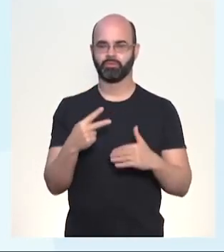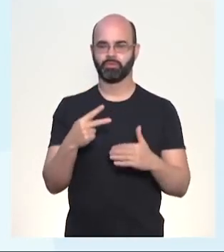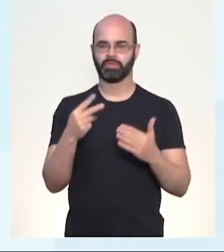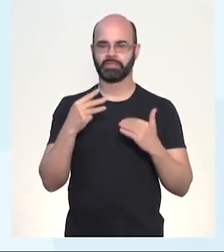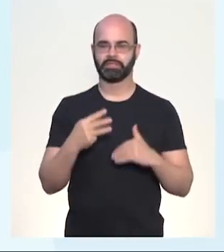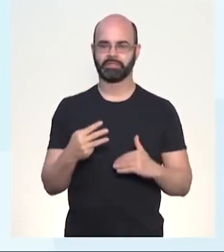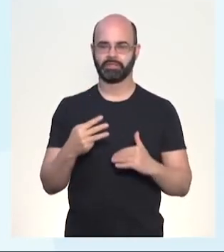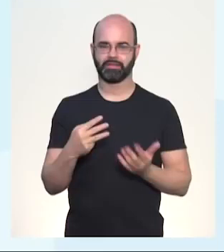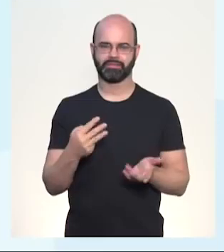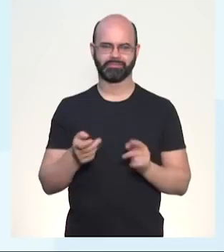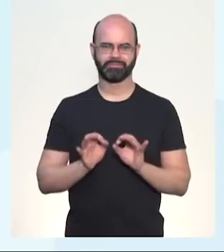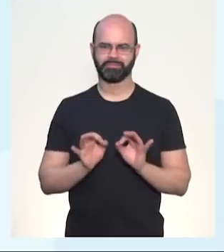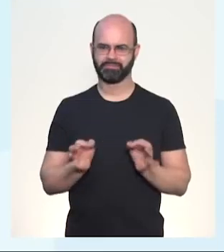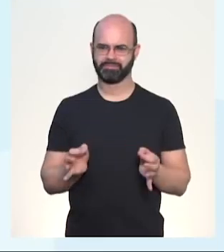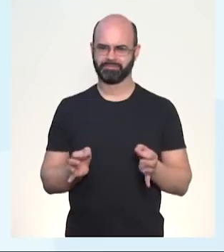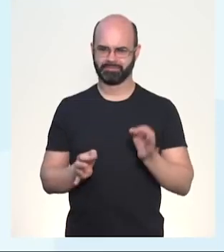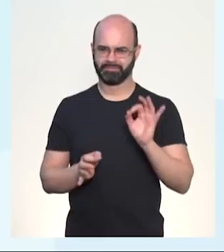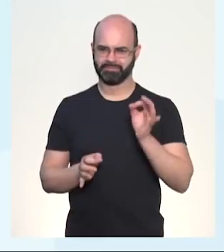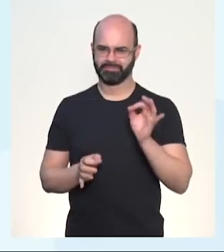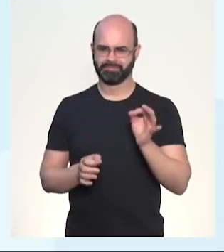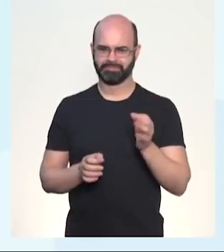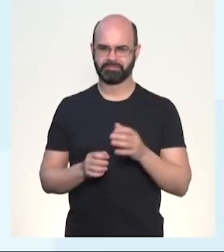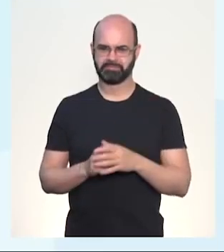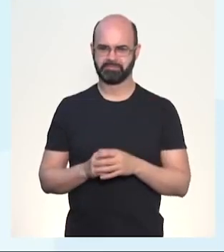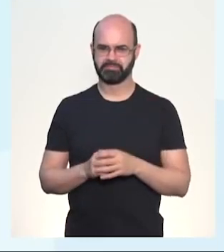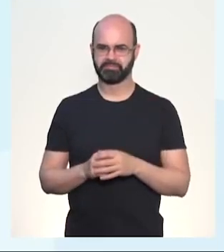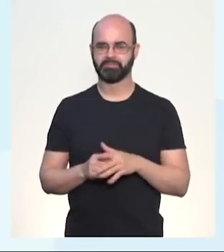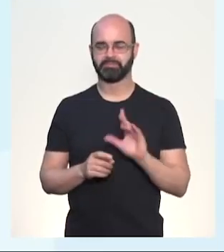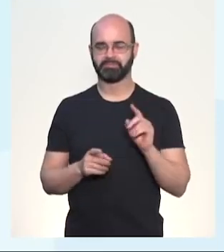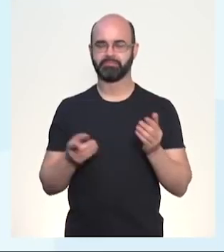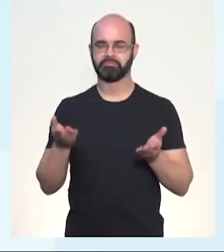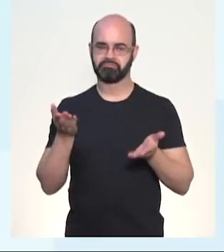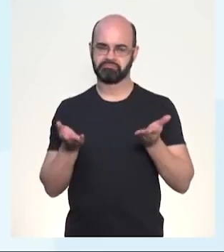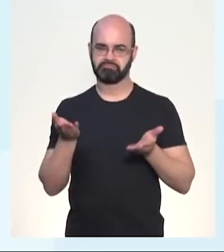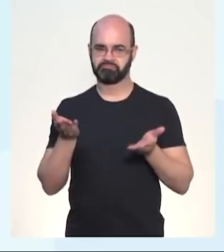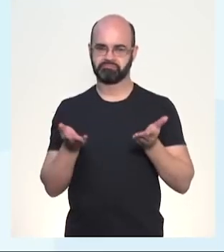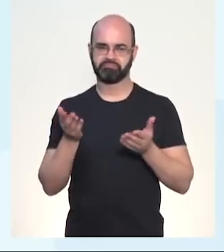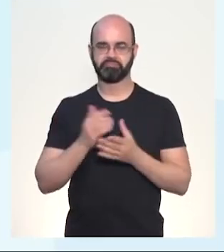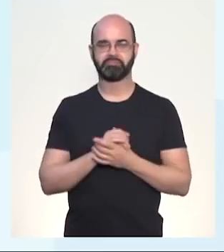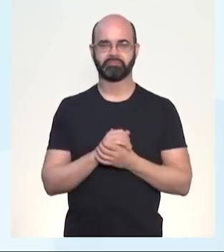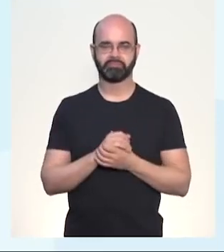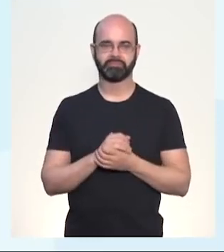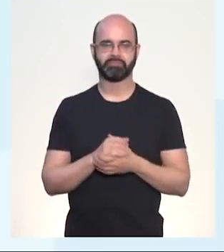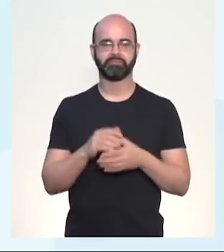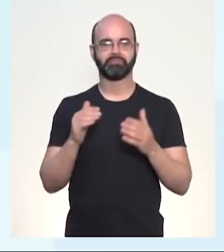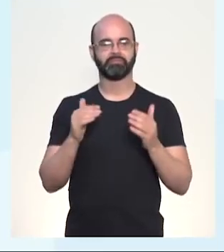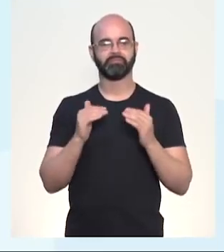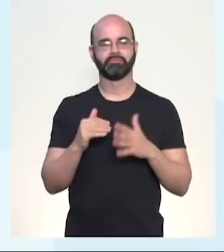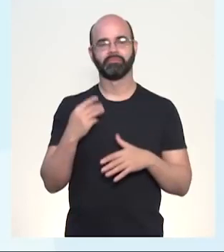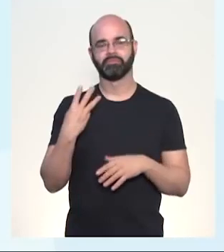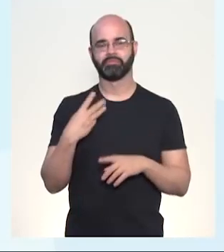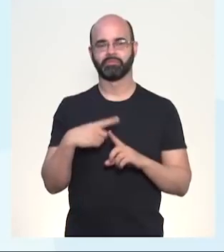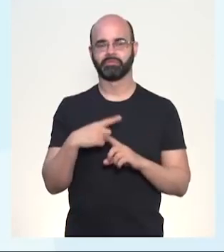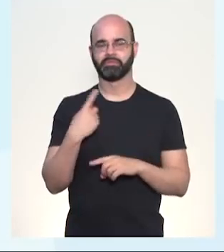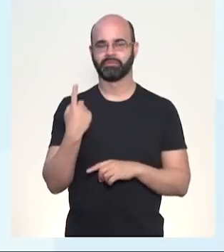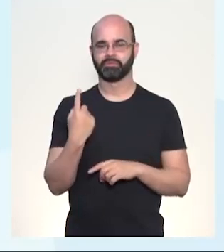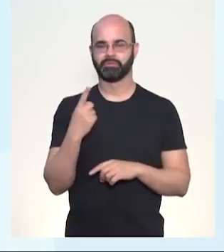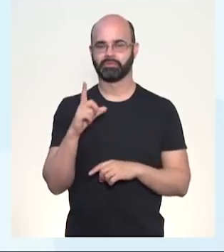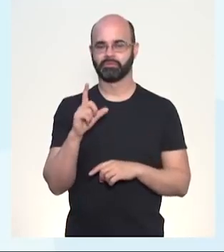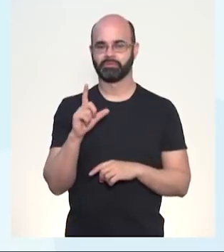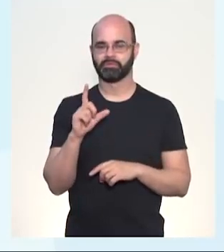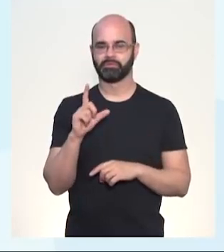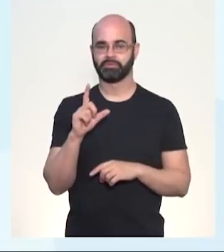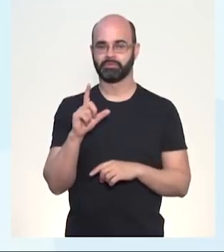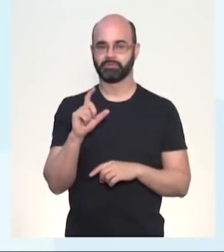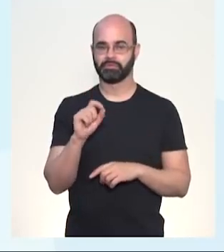posição 3. Bem mais simples, né? E é equivalente, tem o sentido também. Então, na sequência, 3 vezes 1, 10, mais